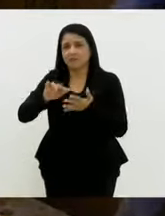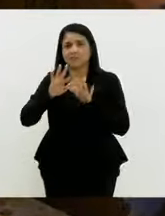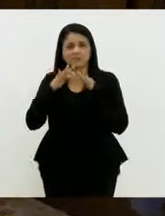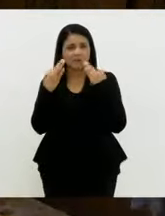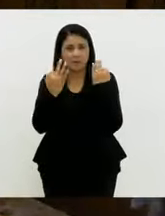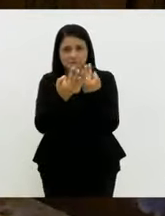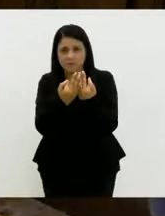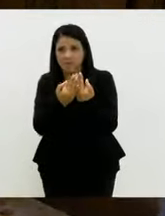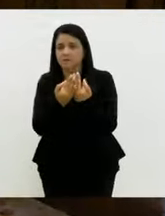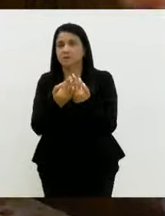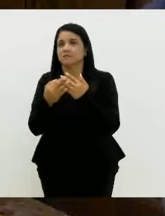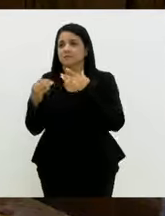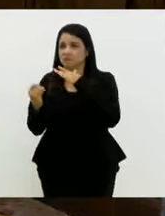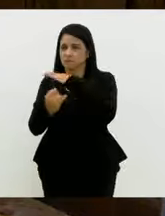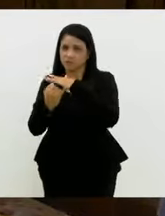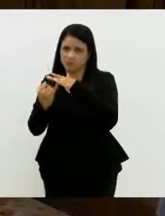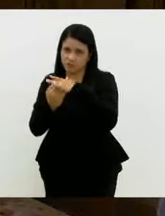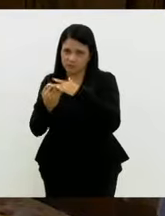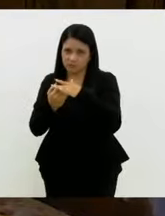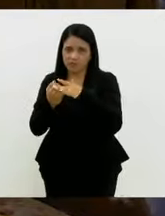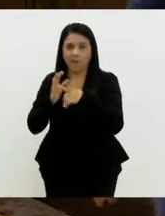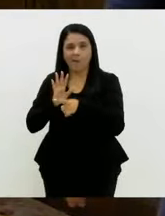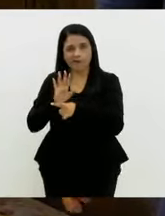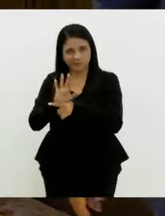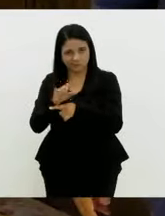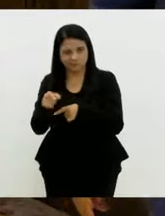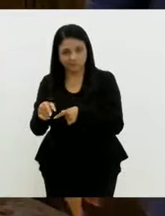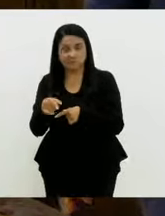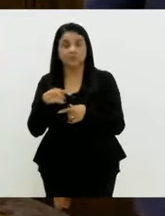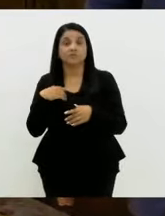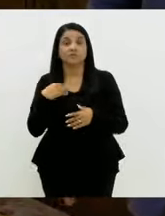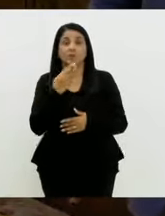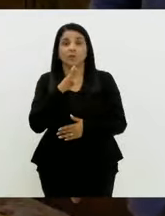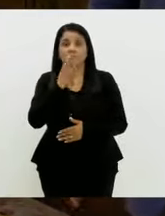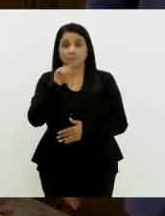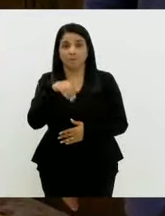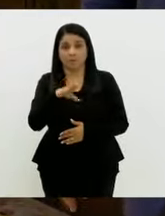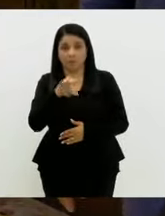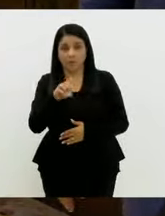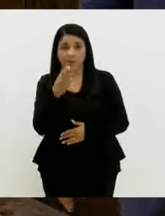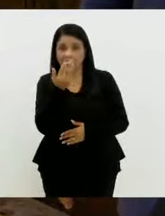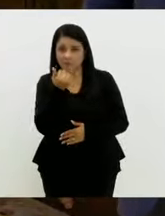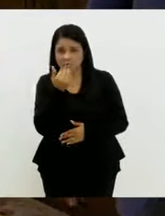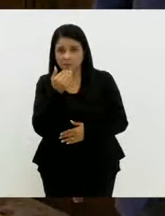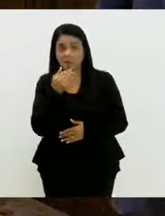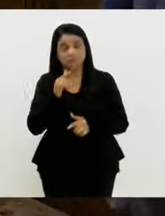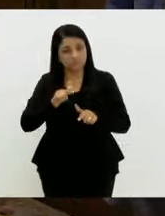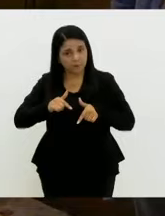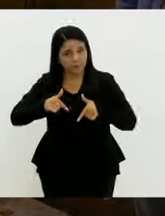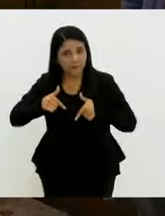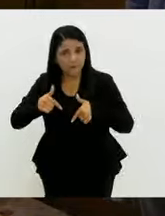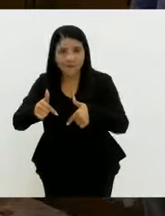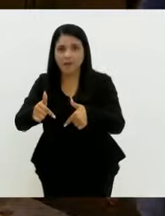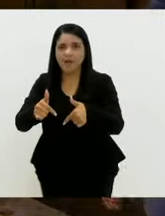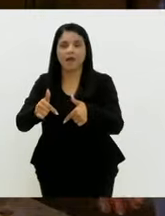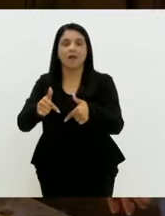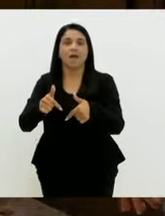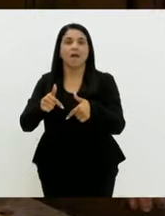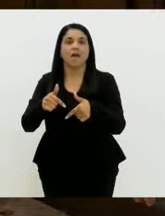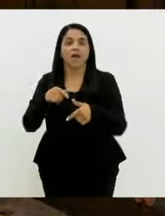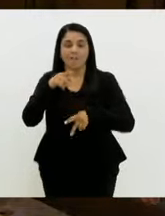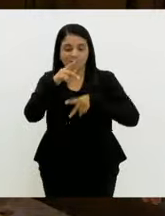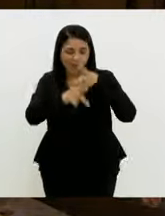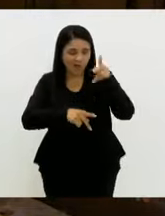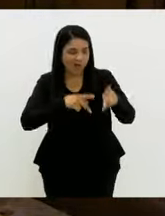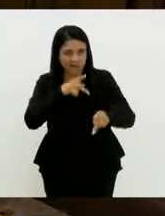Então, é importante frisar que o banco de alimento funciona a todo vapor, atendendo a população de Volta Redonda que mais